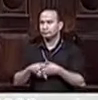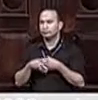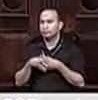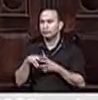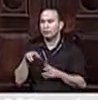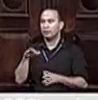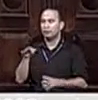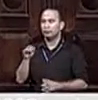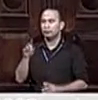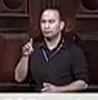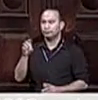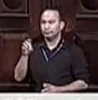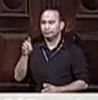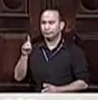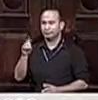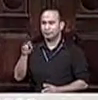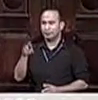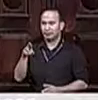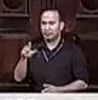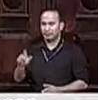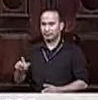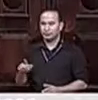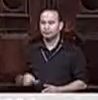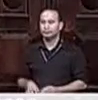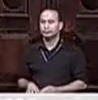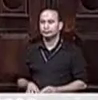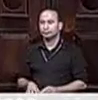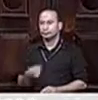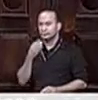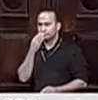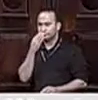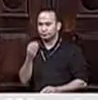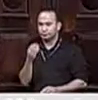Fundeb. Ora, diante disso,